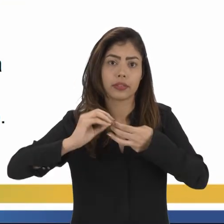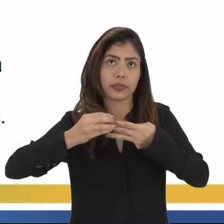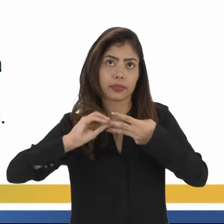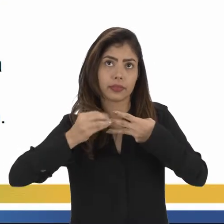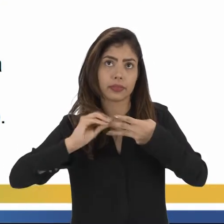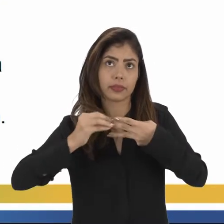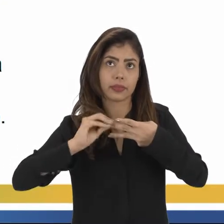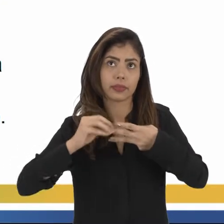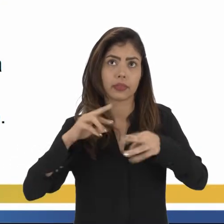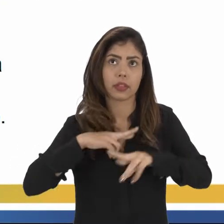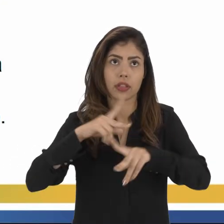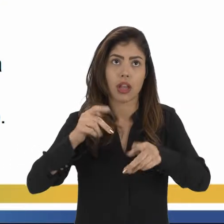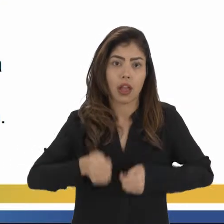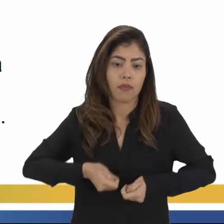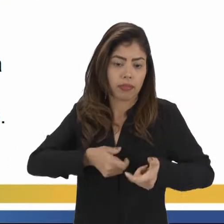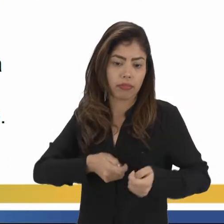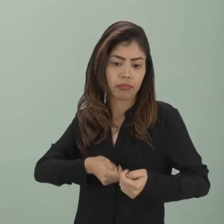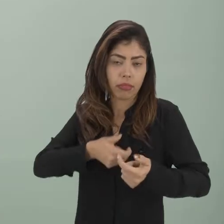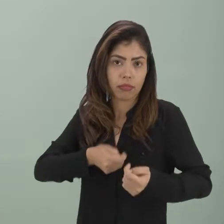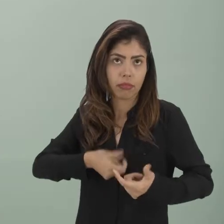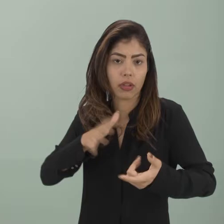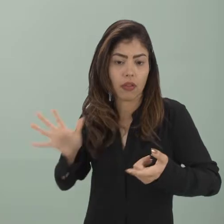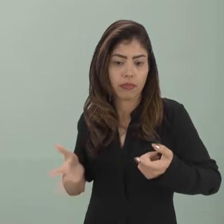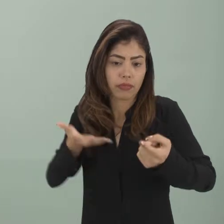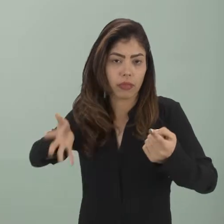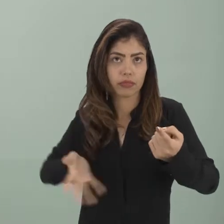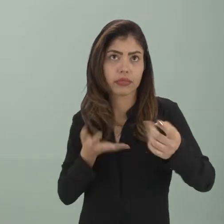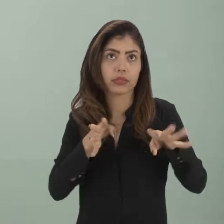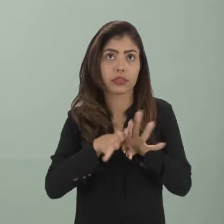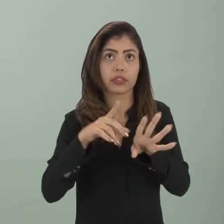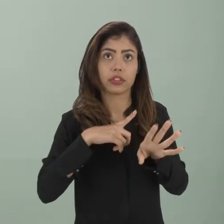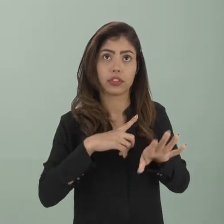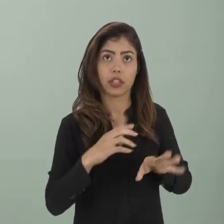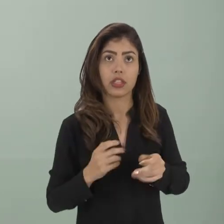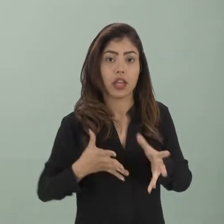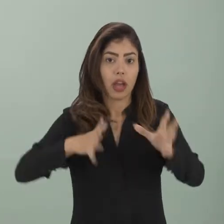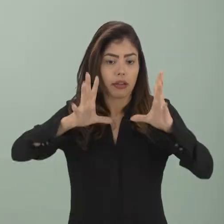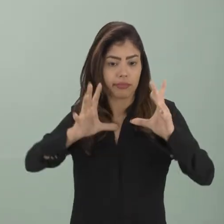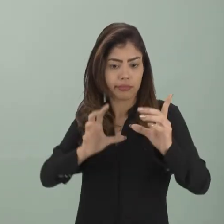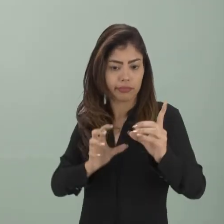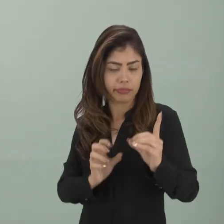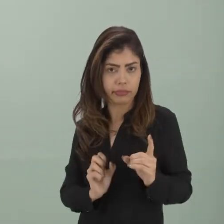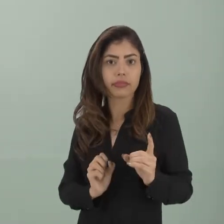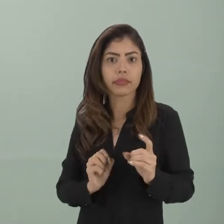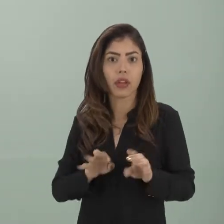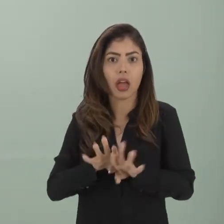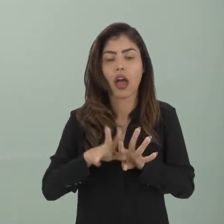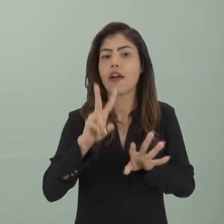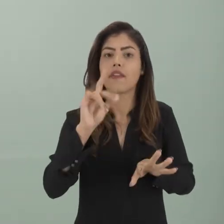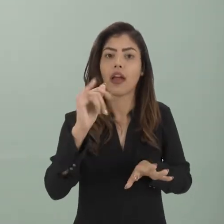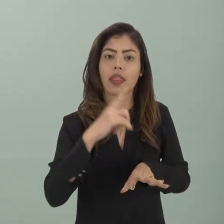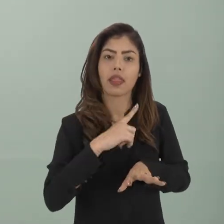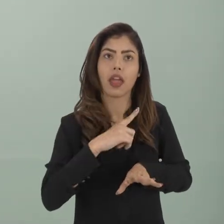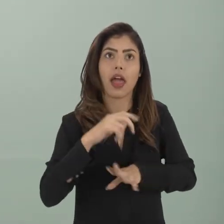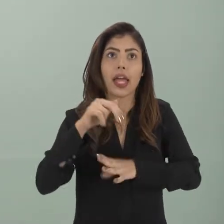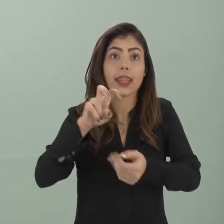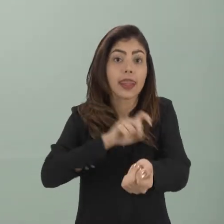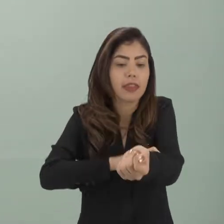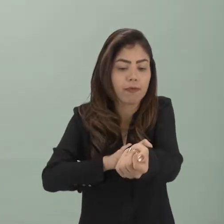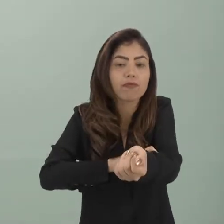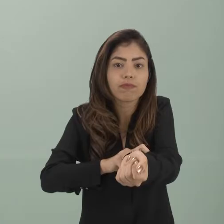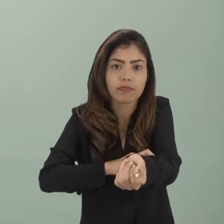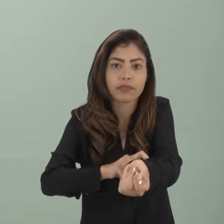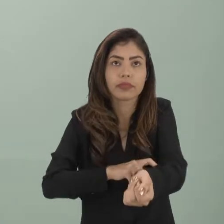de reagir a estímulos. Ou seja, a nossa contração muscular, ela é um estímulo